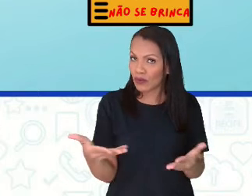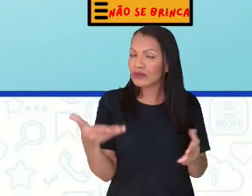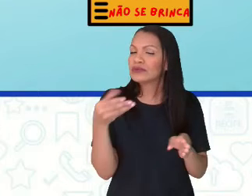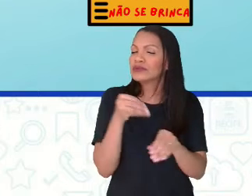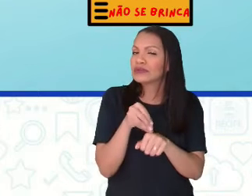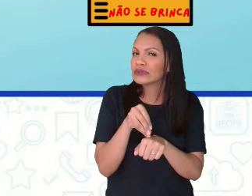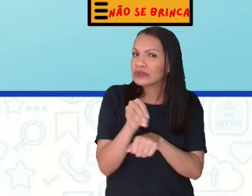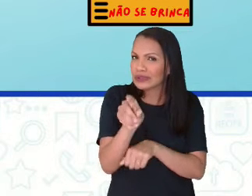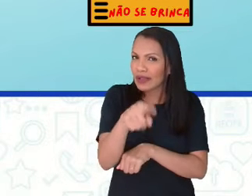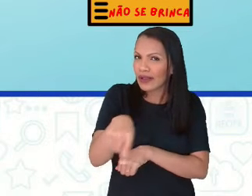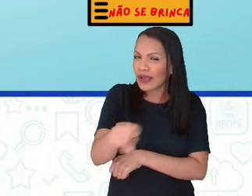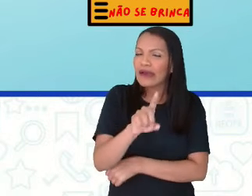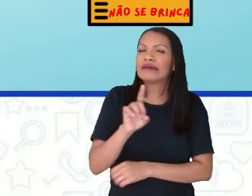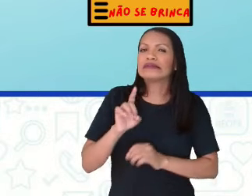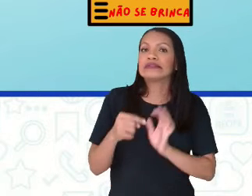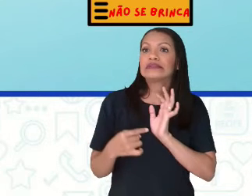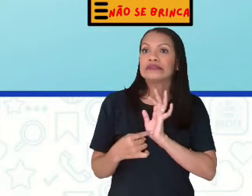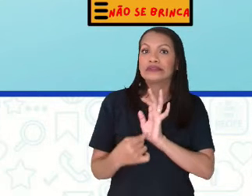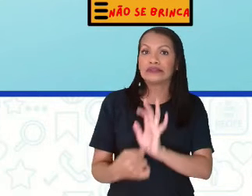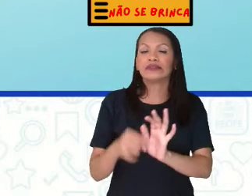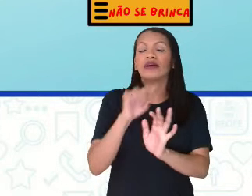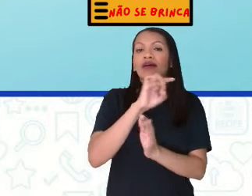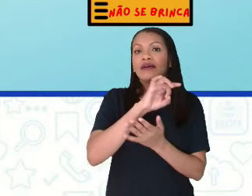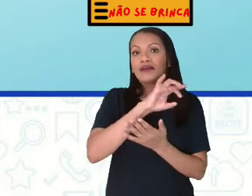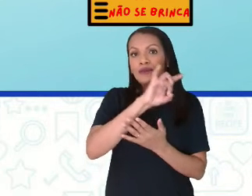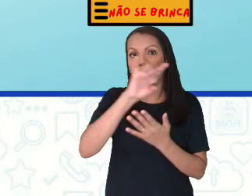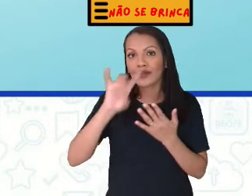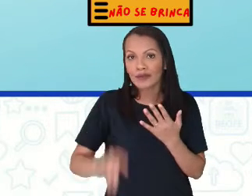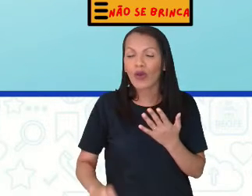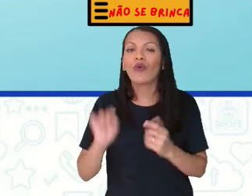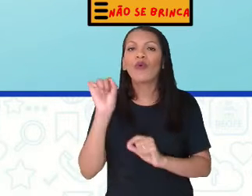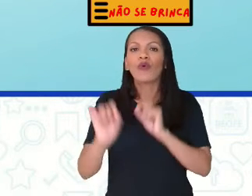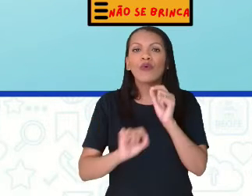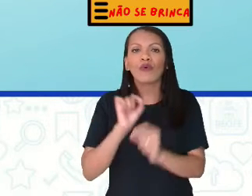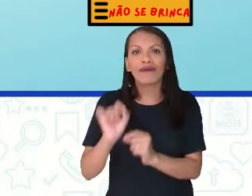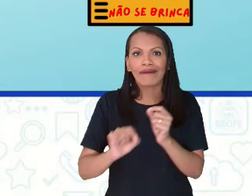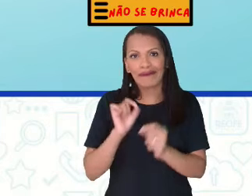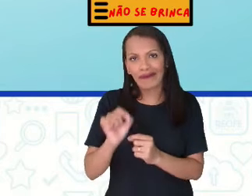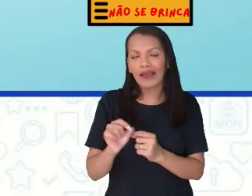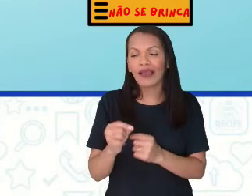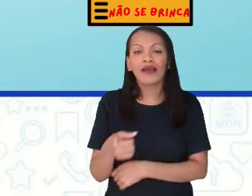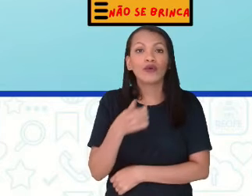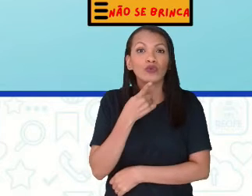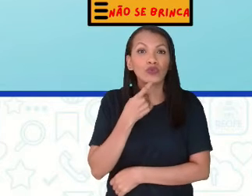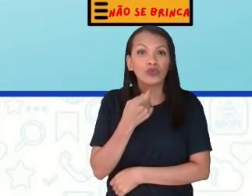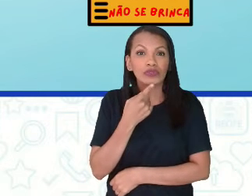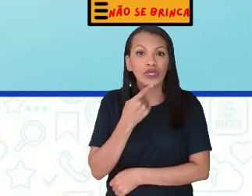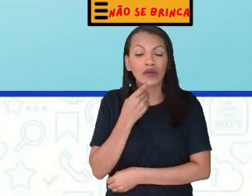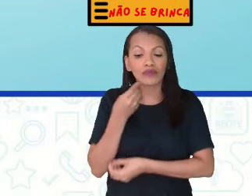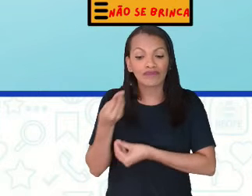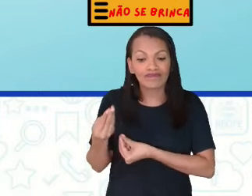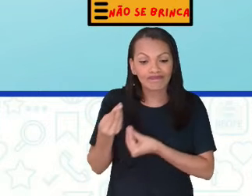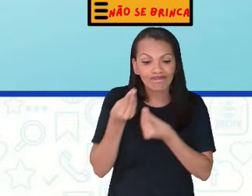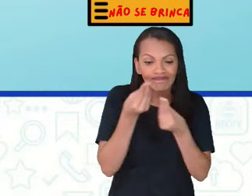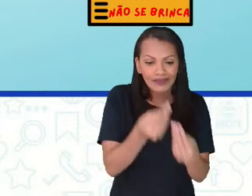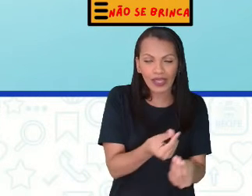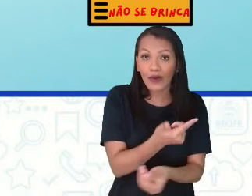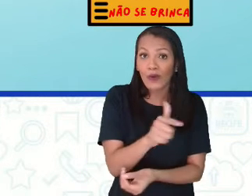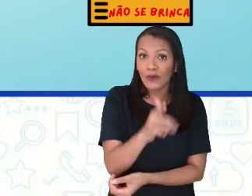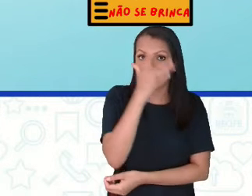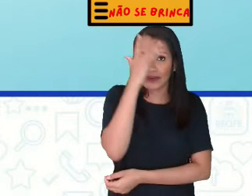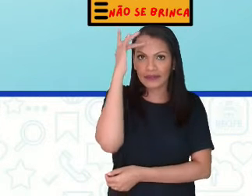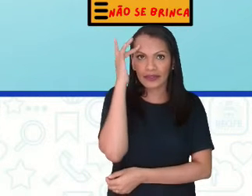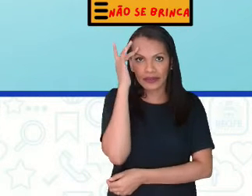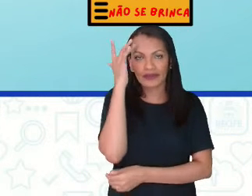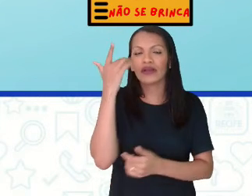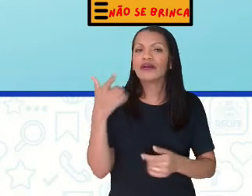um destaque especial para a doação de sangue. Não esquecendo, né, a questão aí dessa